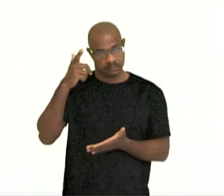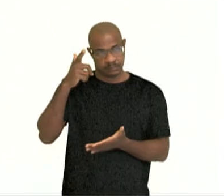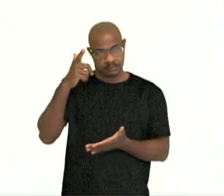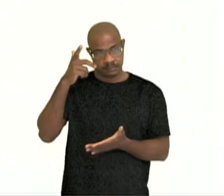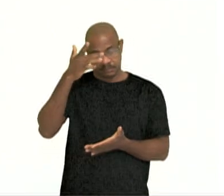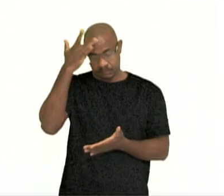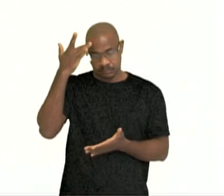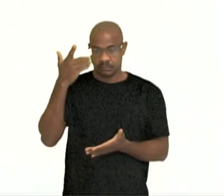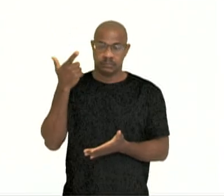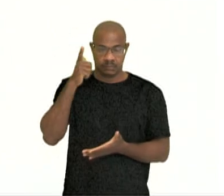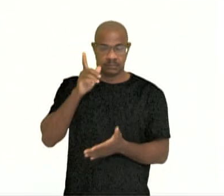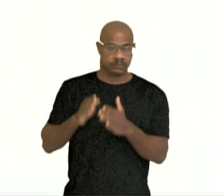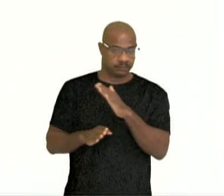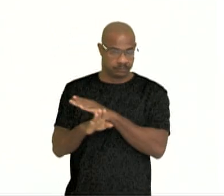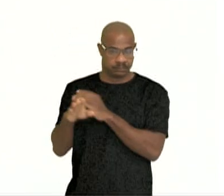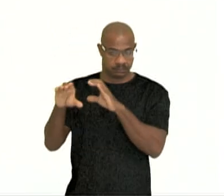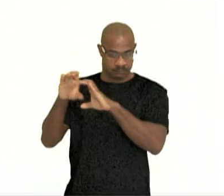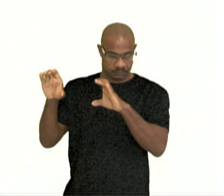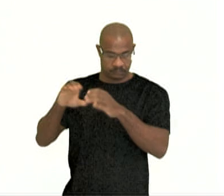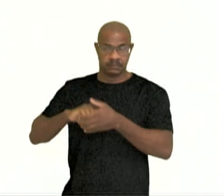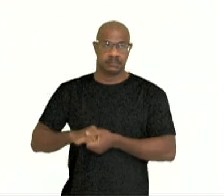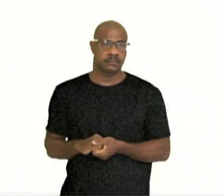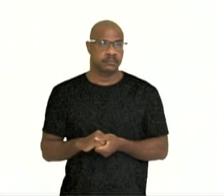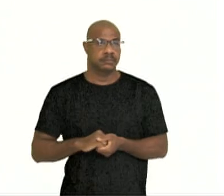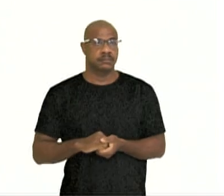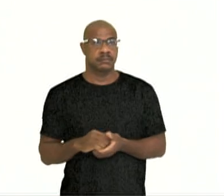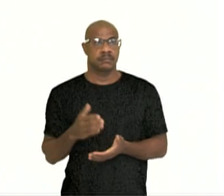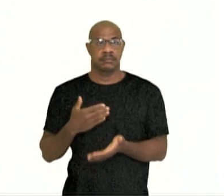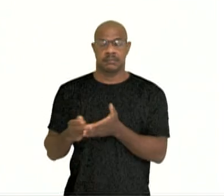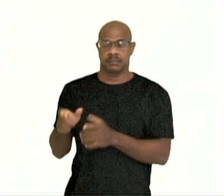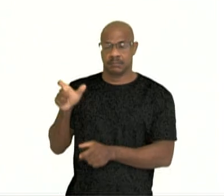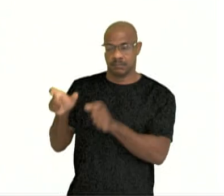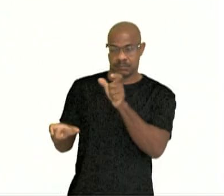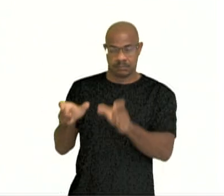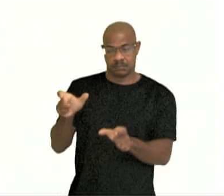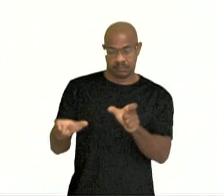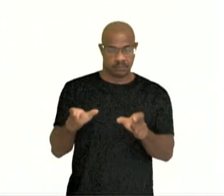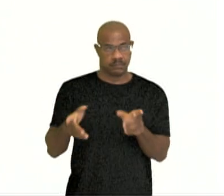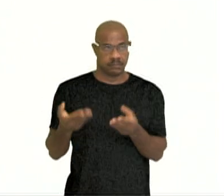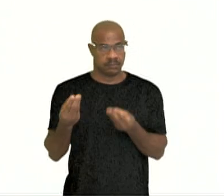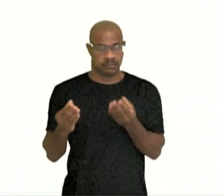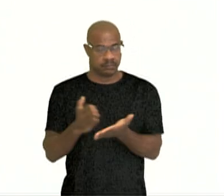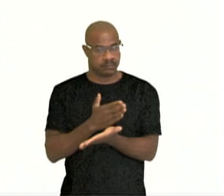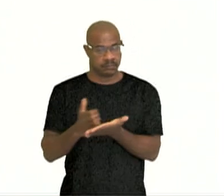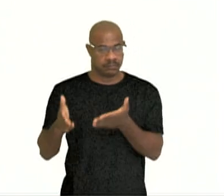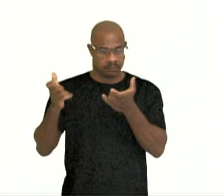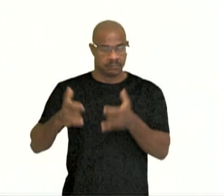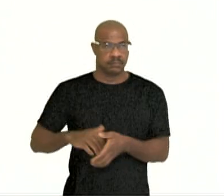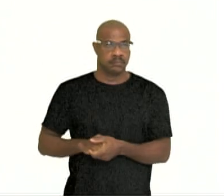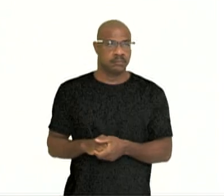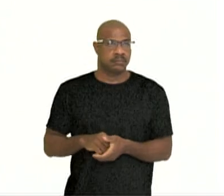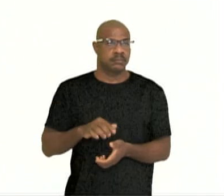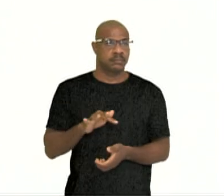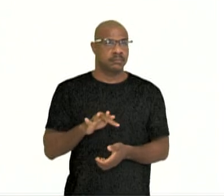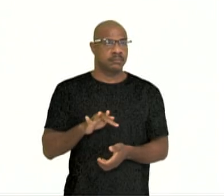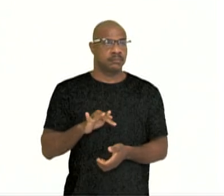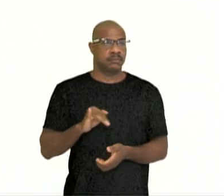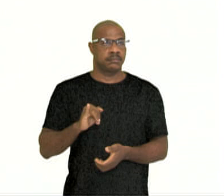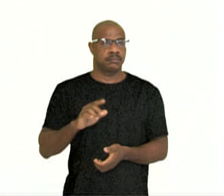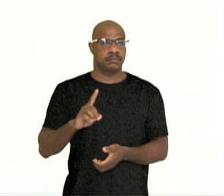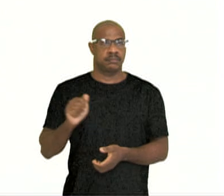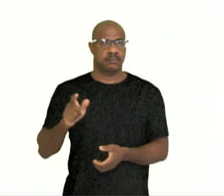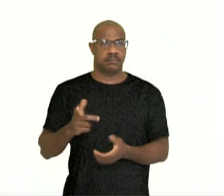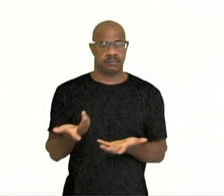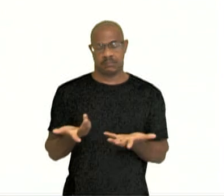Vamos falar agora da ocupação de algumas personagens do alto. O fidalgo, que é alguém que pertence à